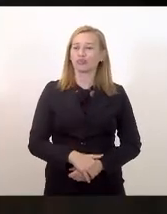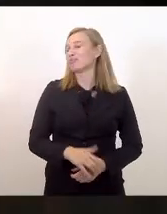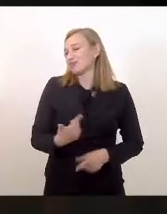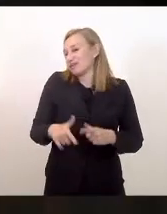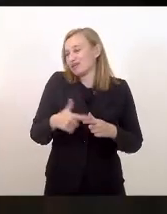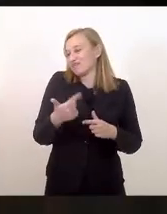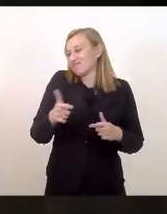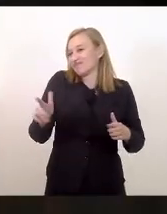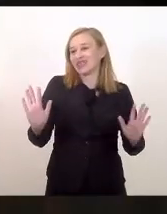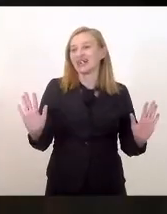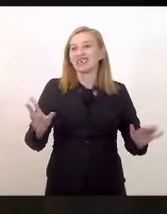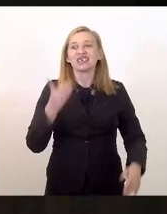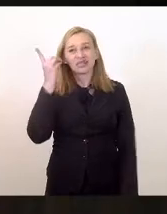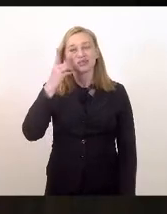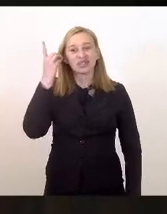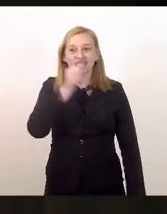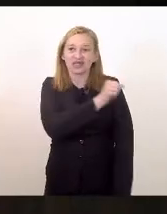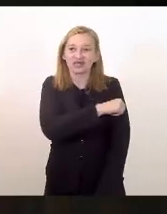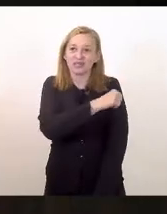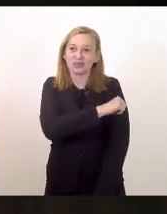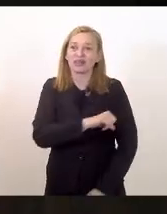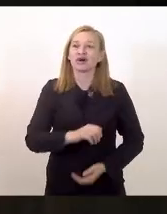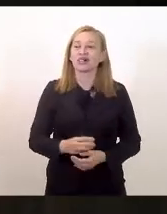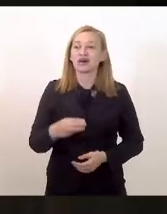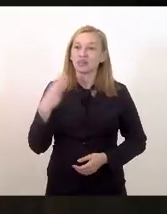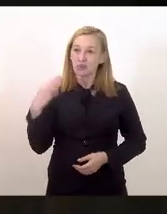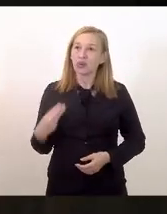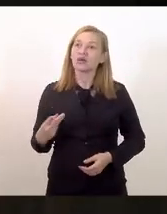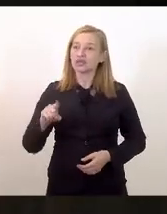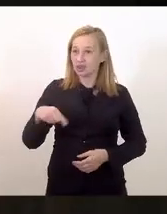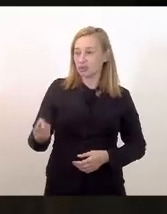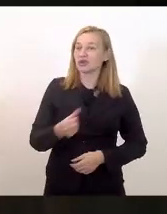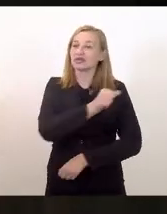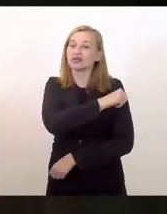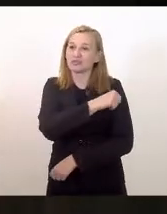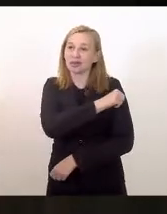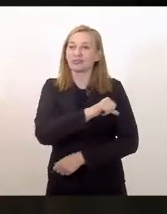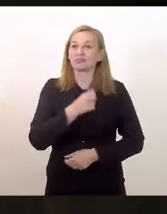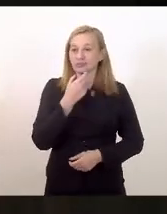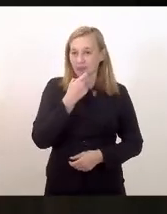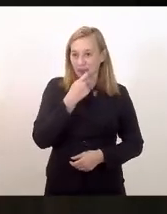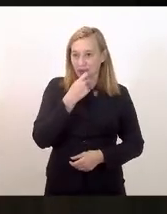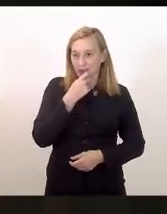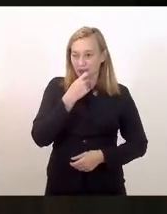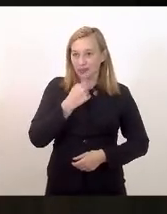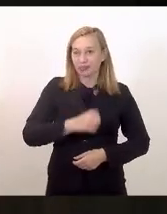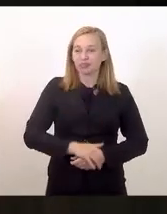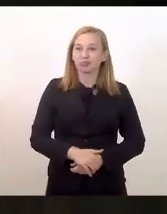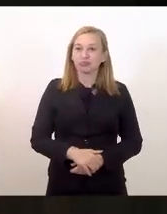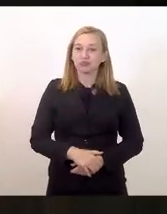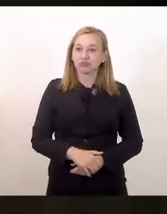problema. Deputada enfermeira, então, Mônica em seguida, deputada enfermeira.